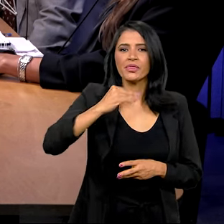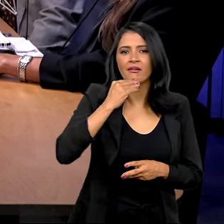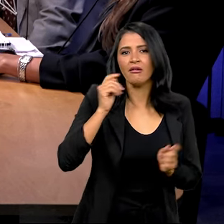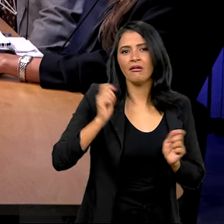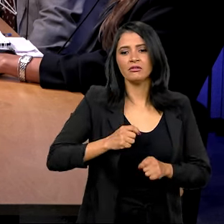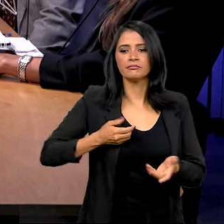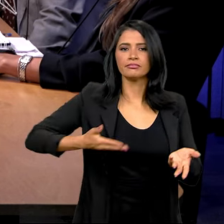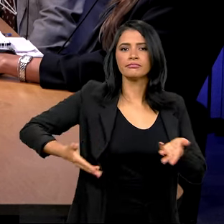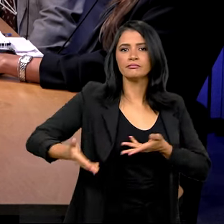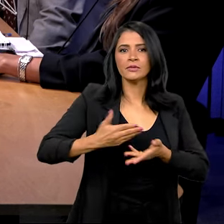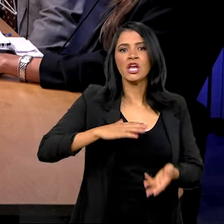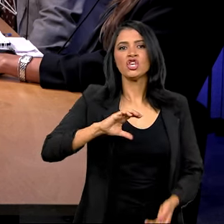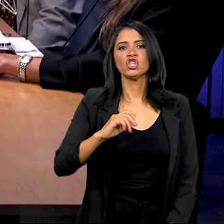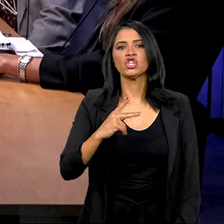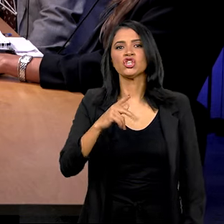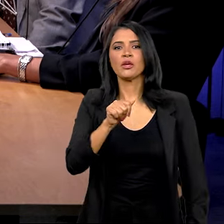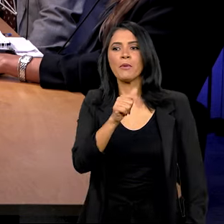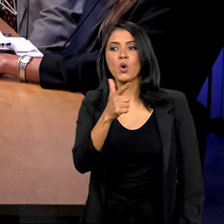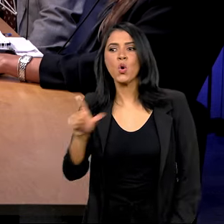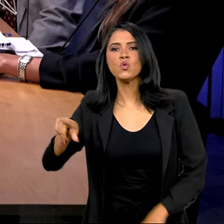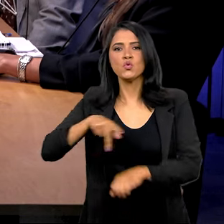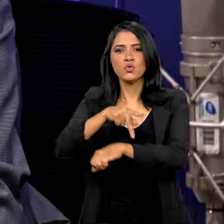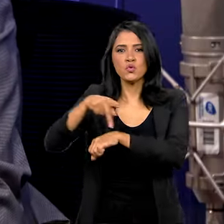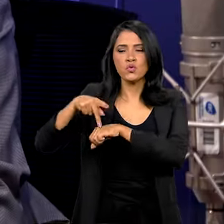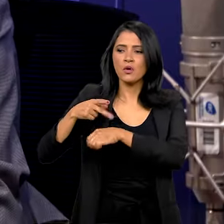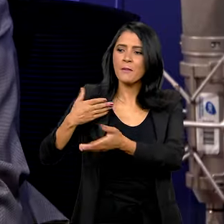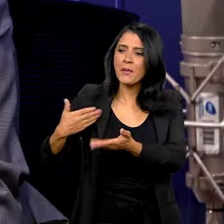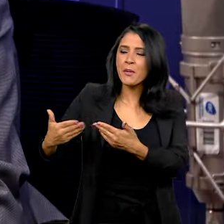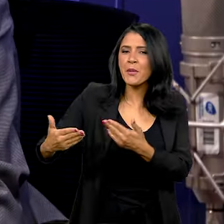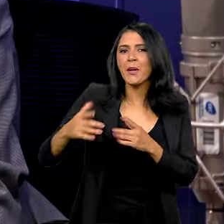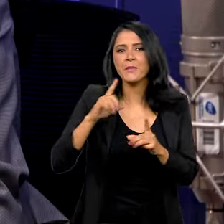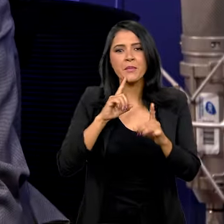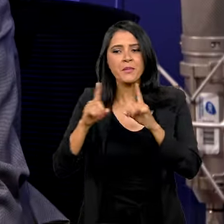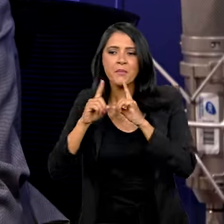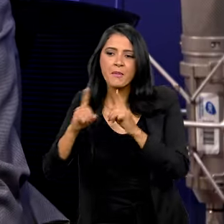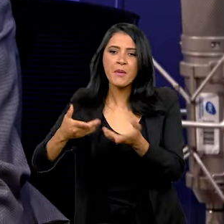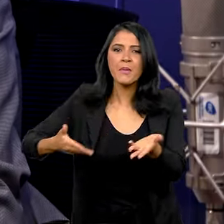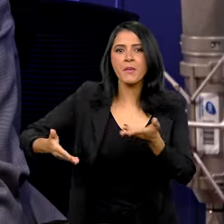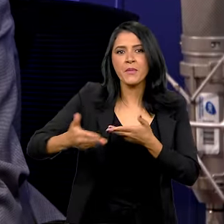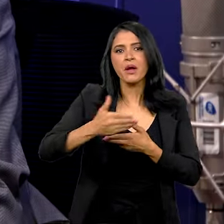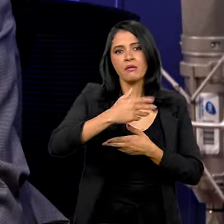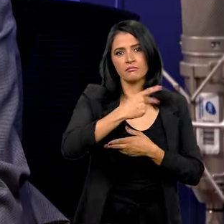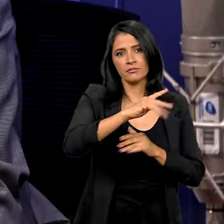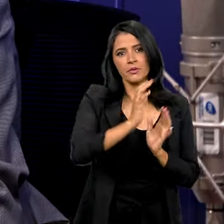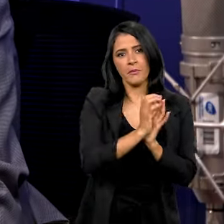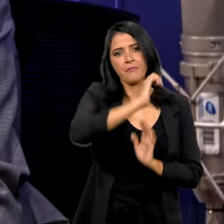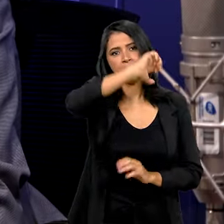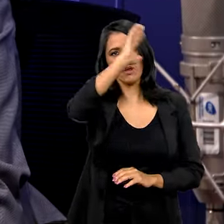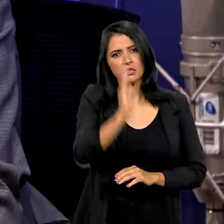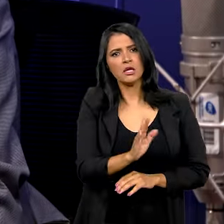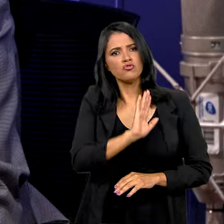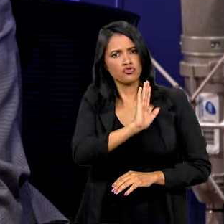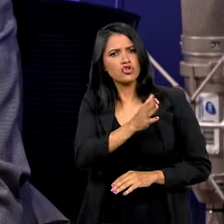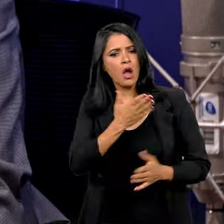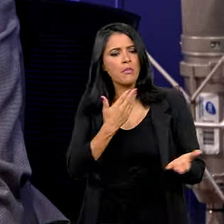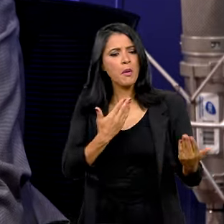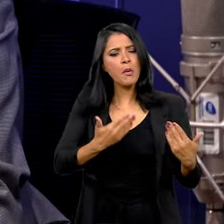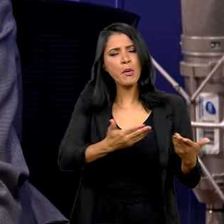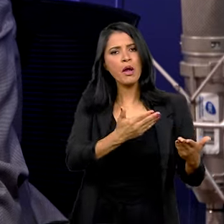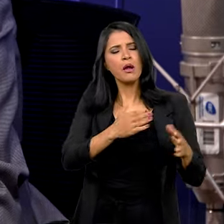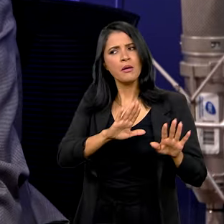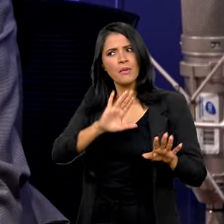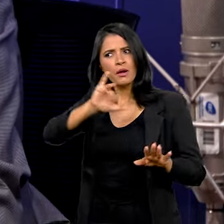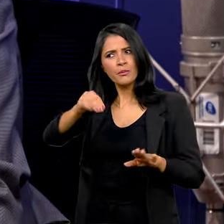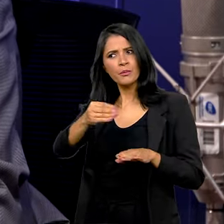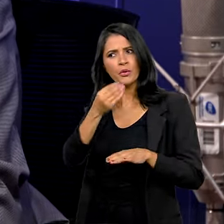oportunidade de interagir com chepas de outros países o diálogo já era estabelecido com o chfa brasileiro não é mas essa